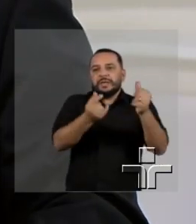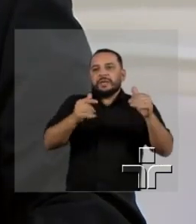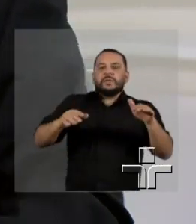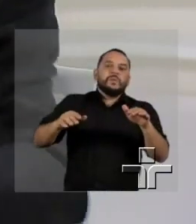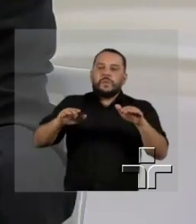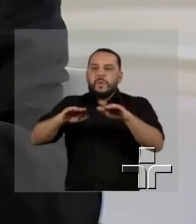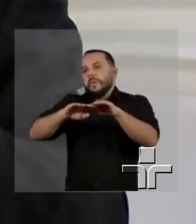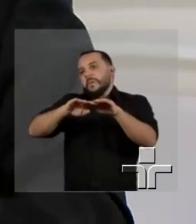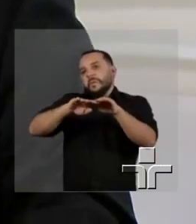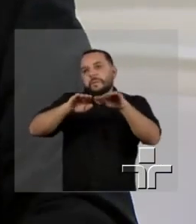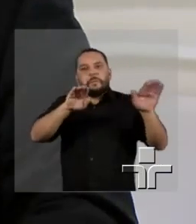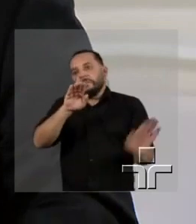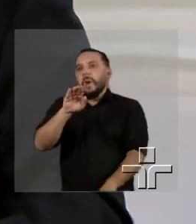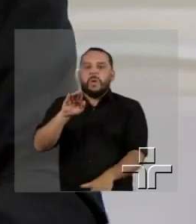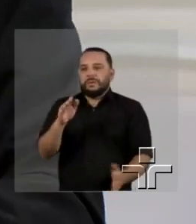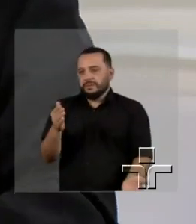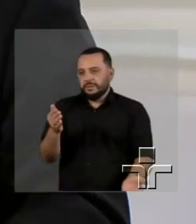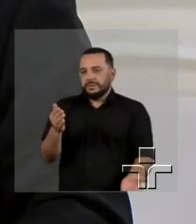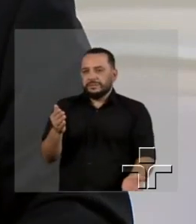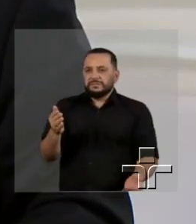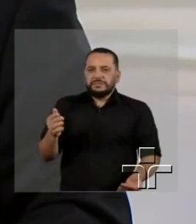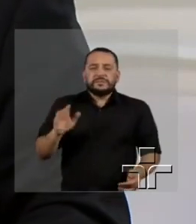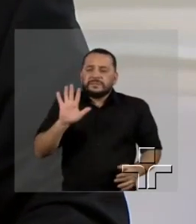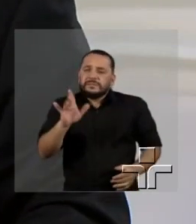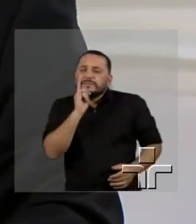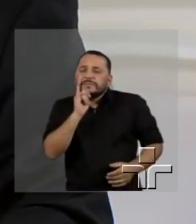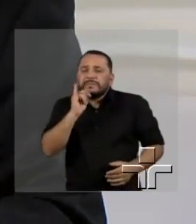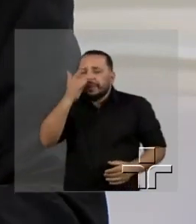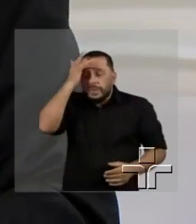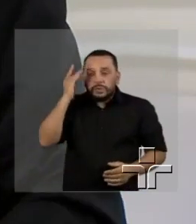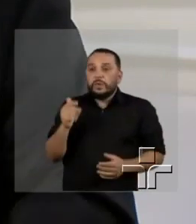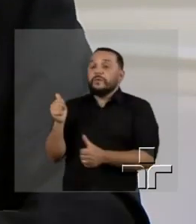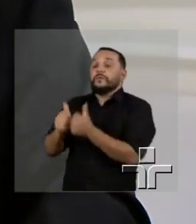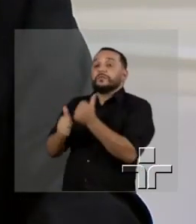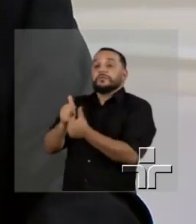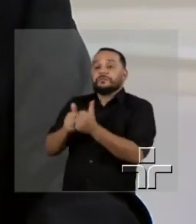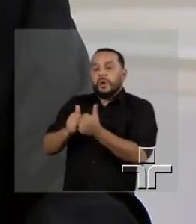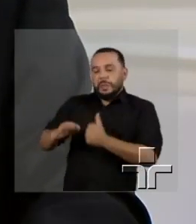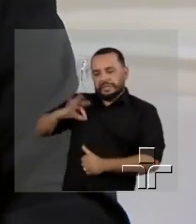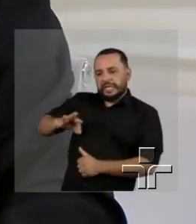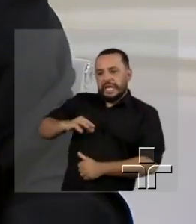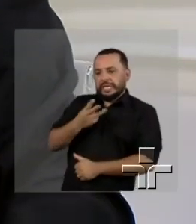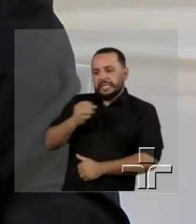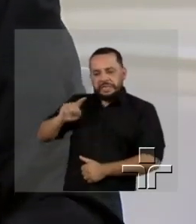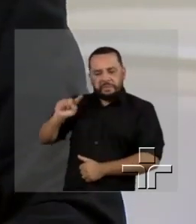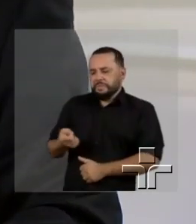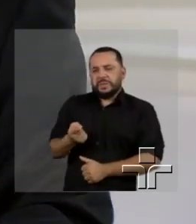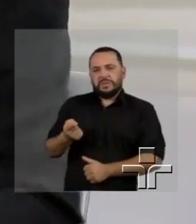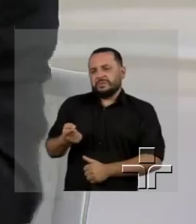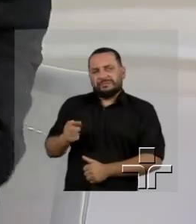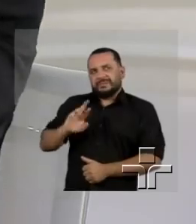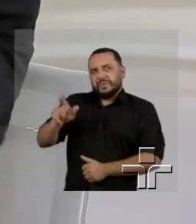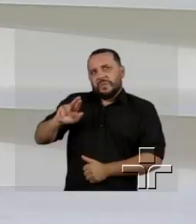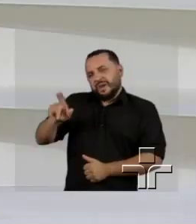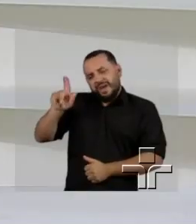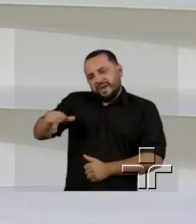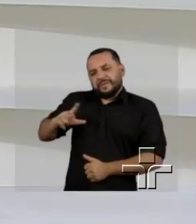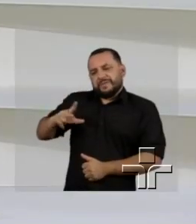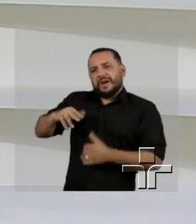passamos 10 anos, que era todo dia na primeira página, um escândalo em cima do outro. Eu lembro que eu ainda estava no Exército aí para